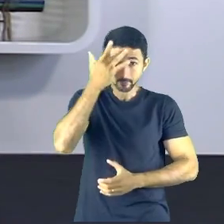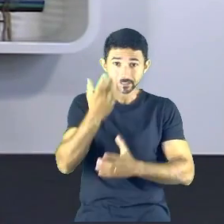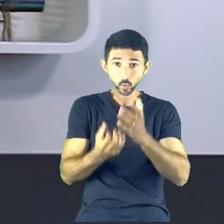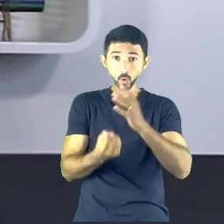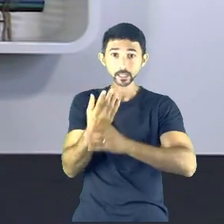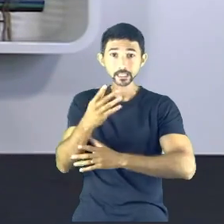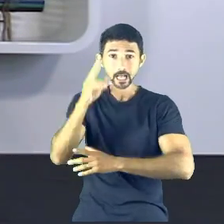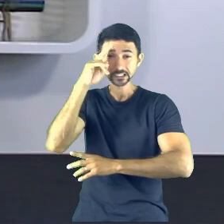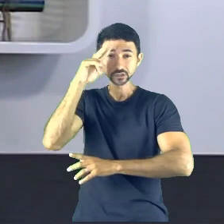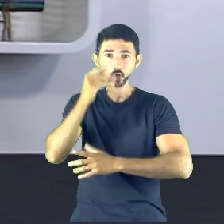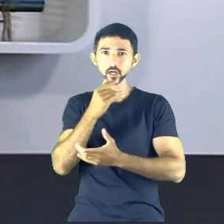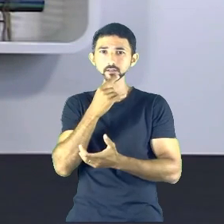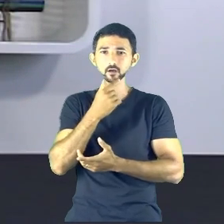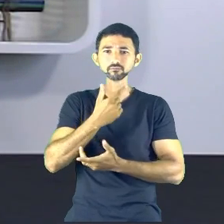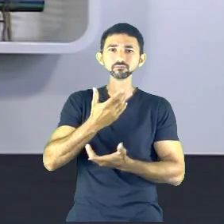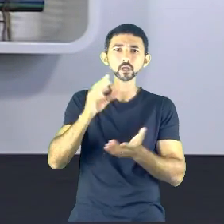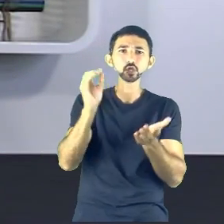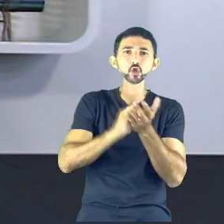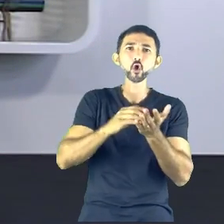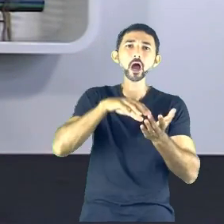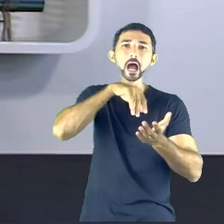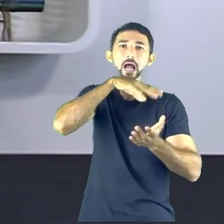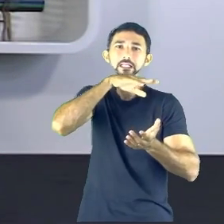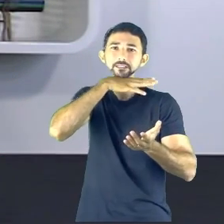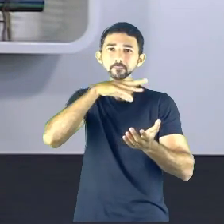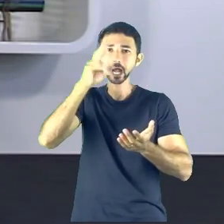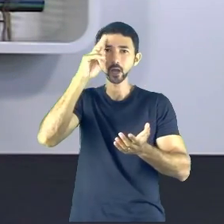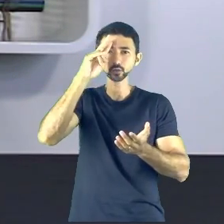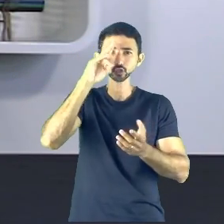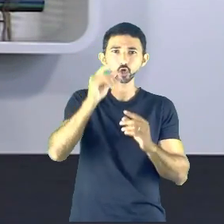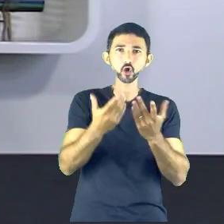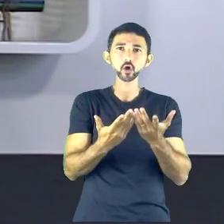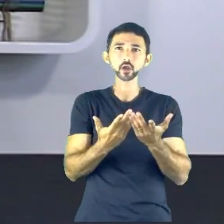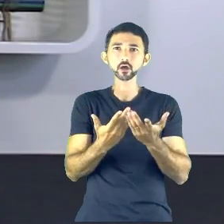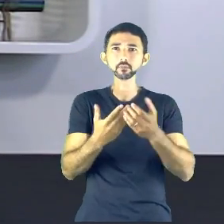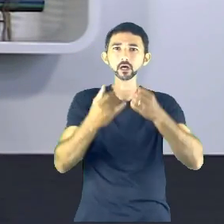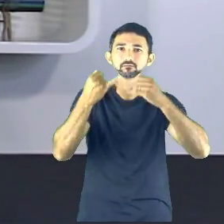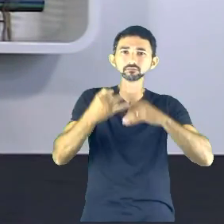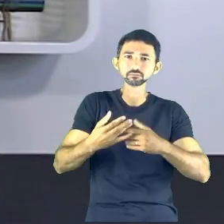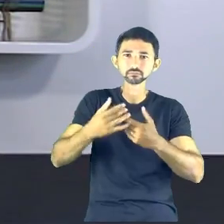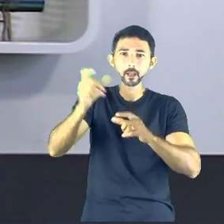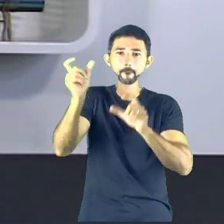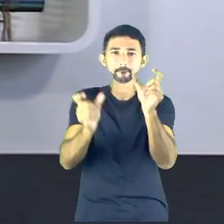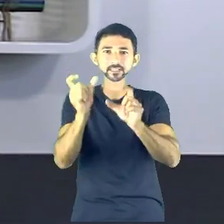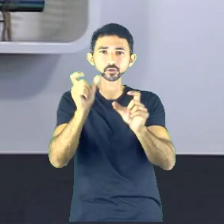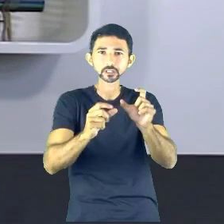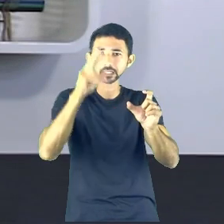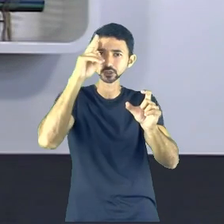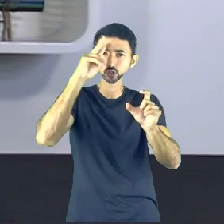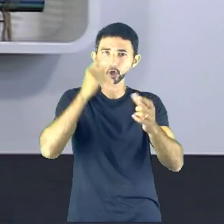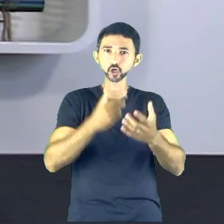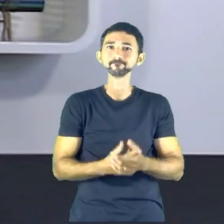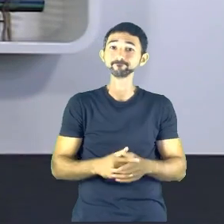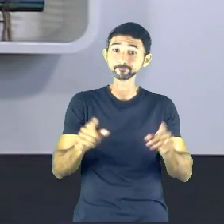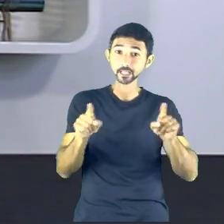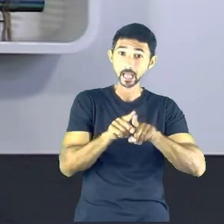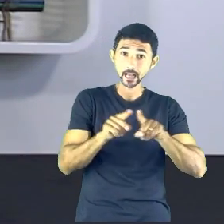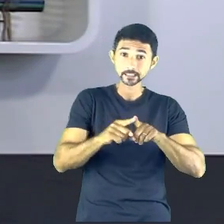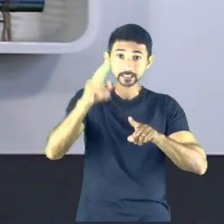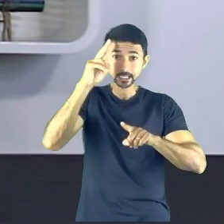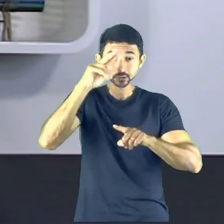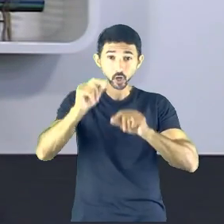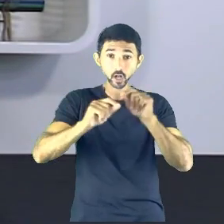autores faziam o seguinte, eles colocavam animais em suas histórias, como personagem de suas